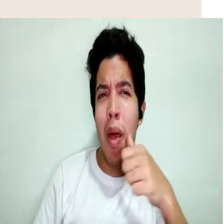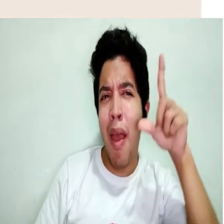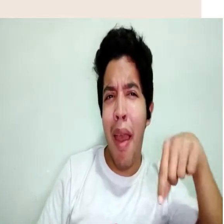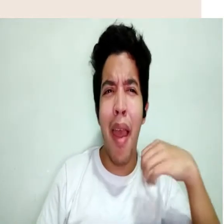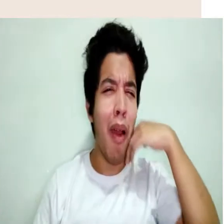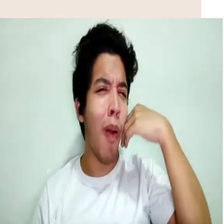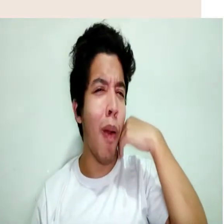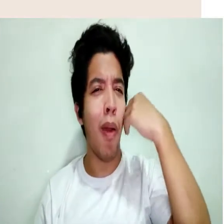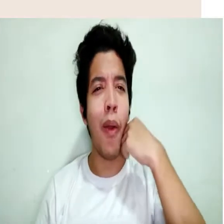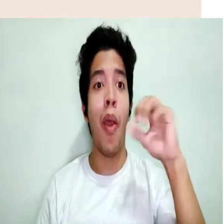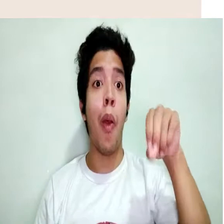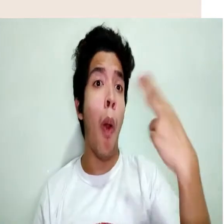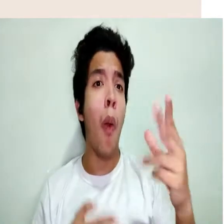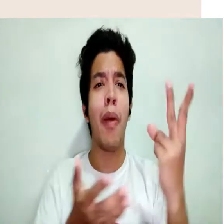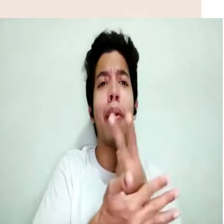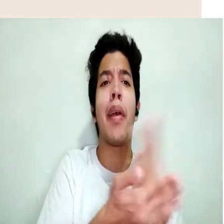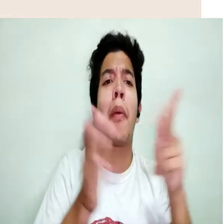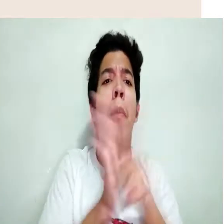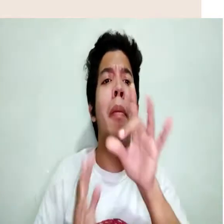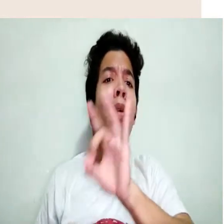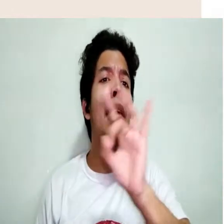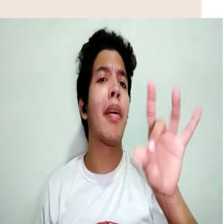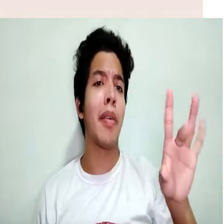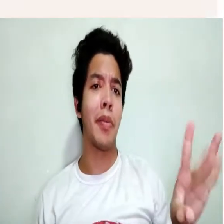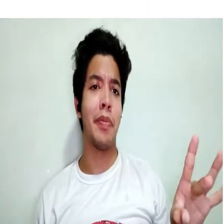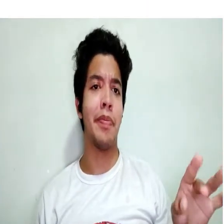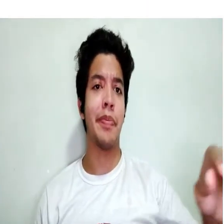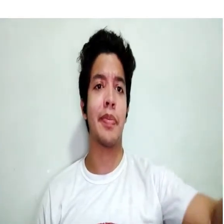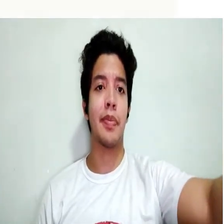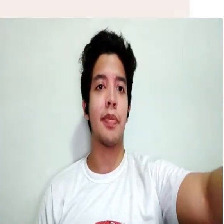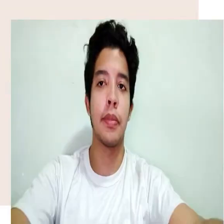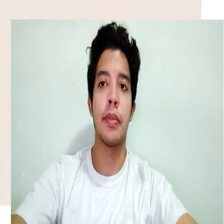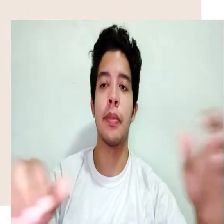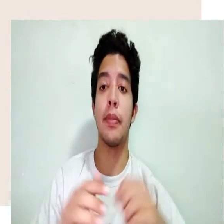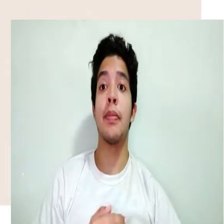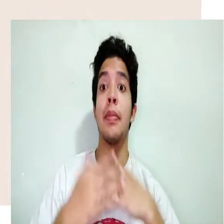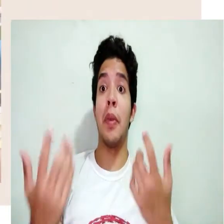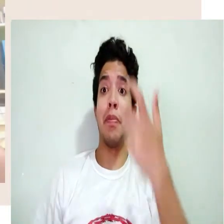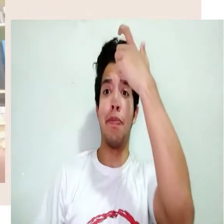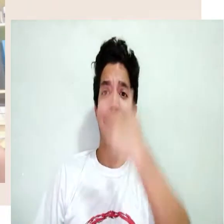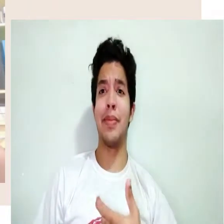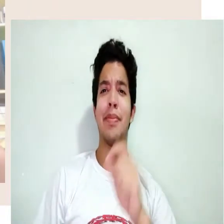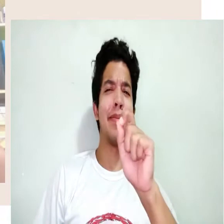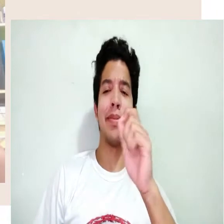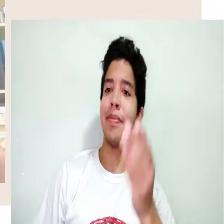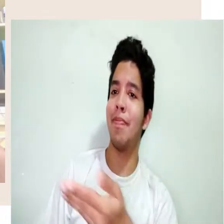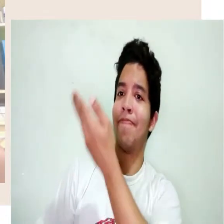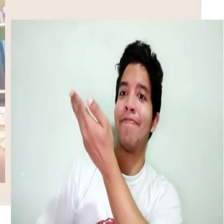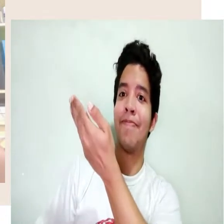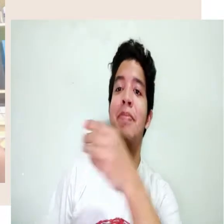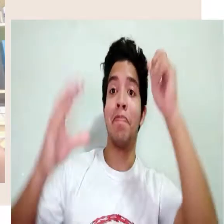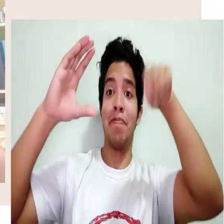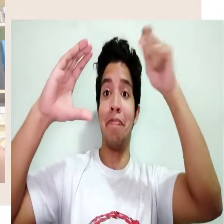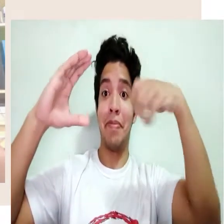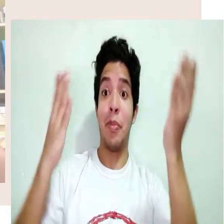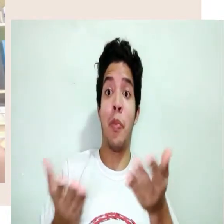elas andam muito promíscuas? Ou que se trata de erros individuais? Bom, eu sou Luísa Tavares e